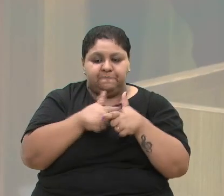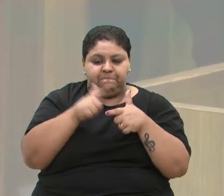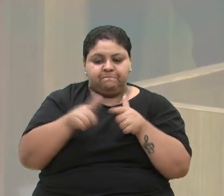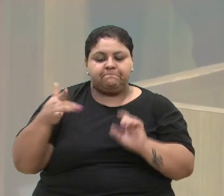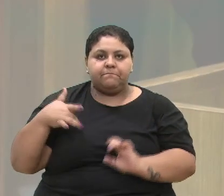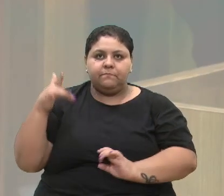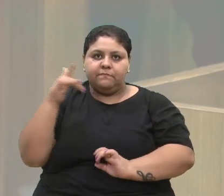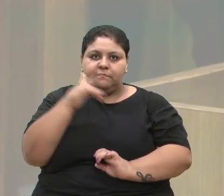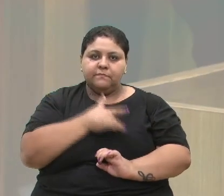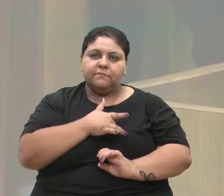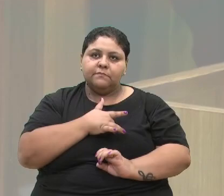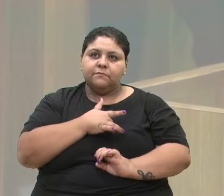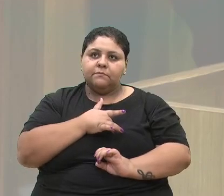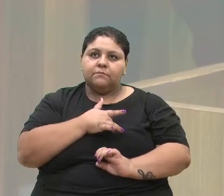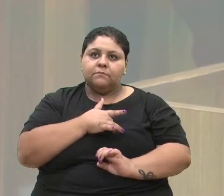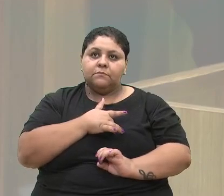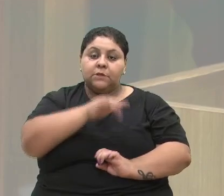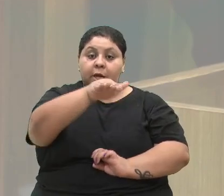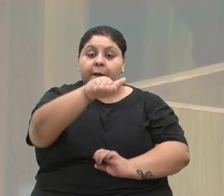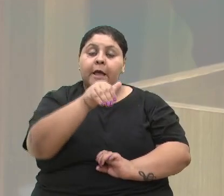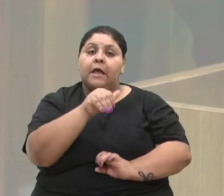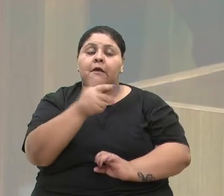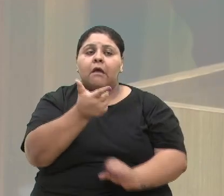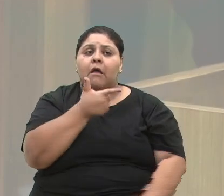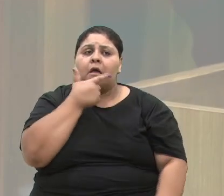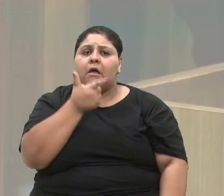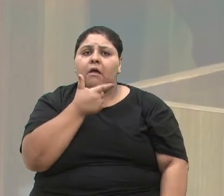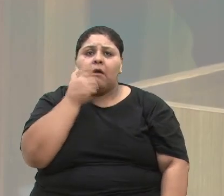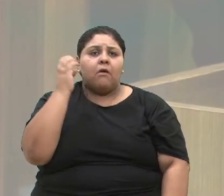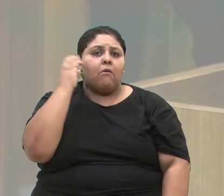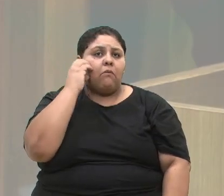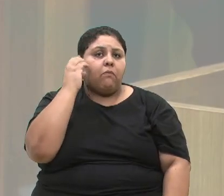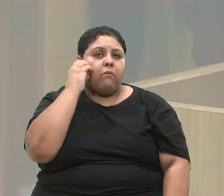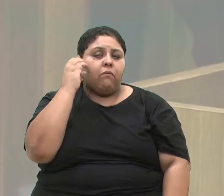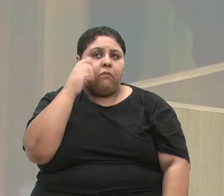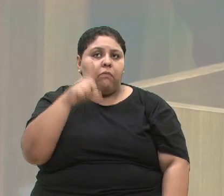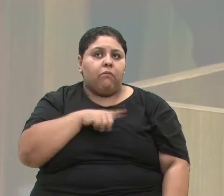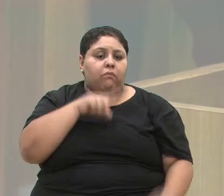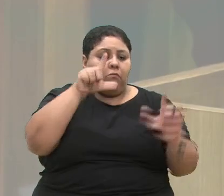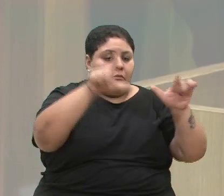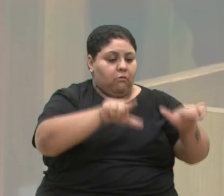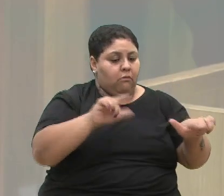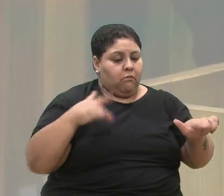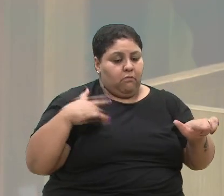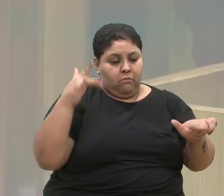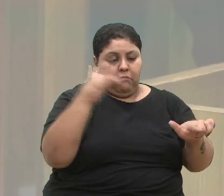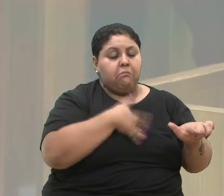saúde, que me procurou e que disse que Anarec hoje nós temos um posto de saúde